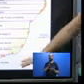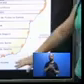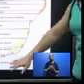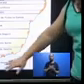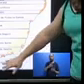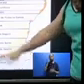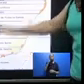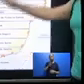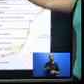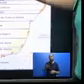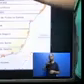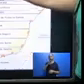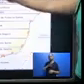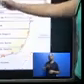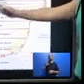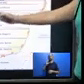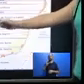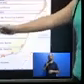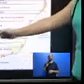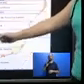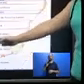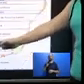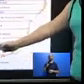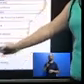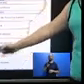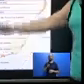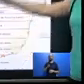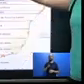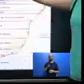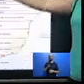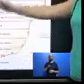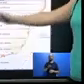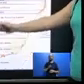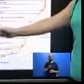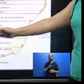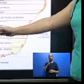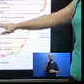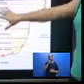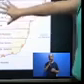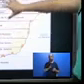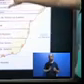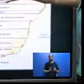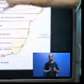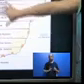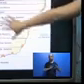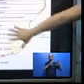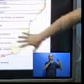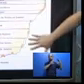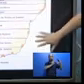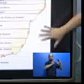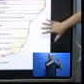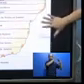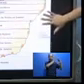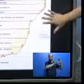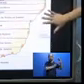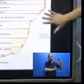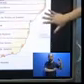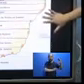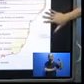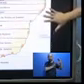Brasil, ele já era, se ele fosse dividido pelo meridiano de Tordesilhas, o Tratado de Tordesilhas, esse pedaço